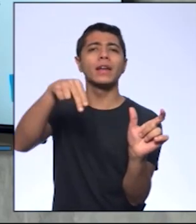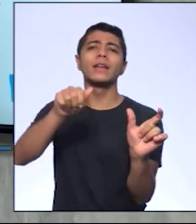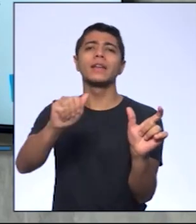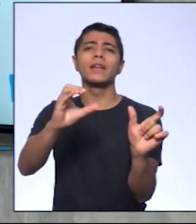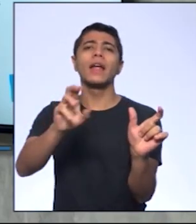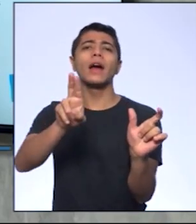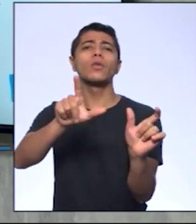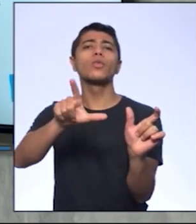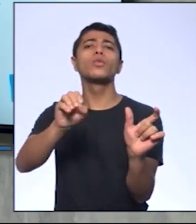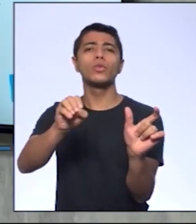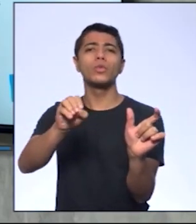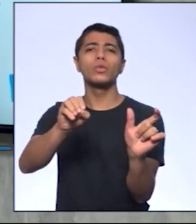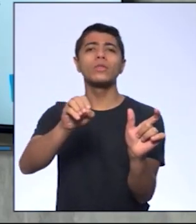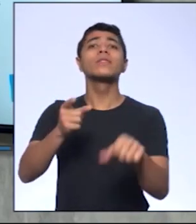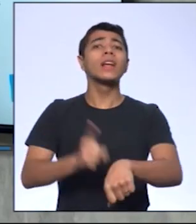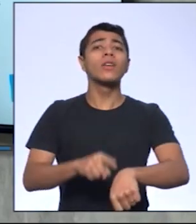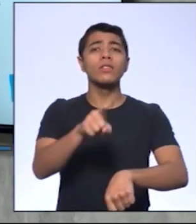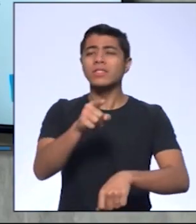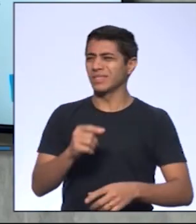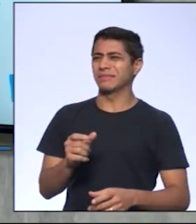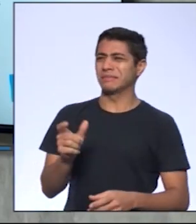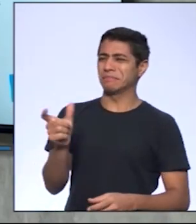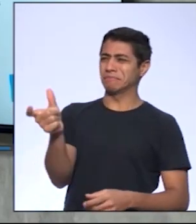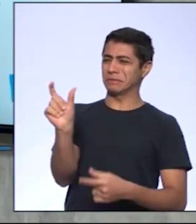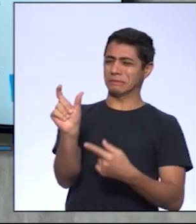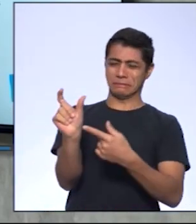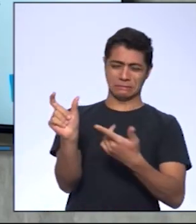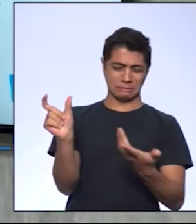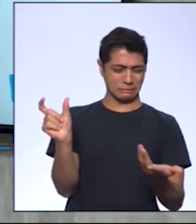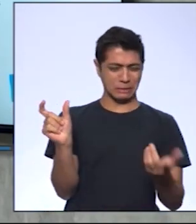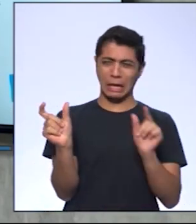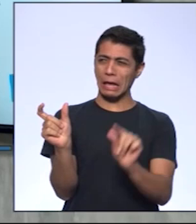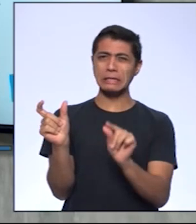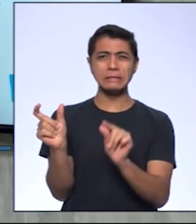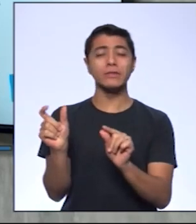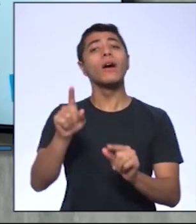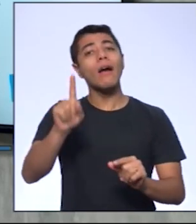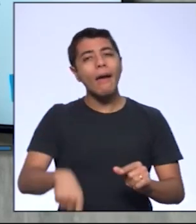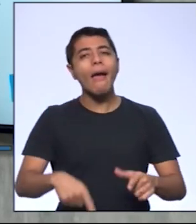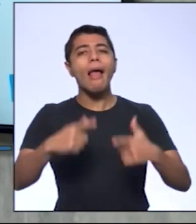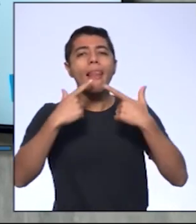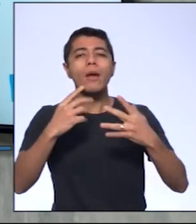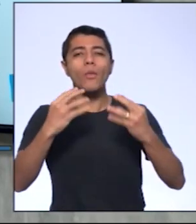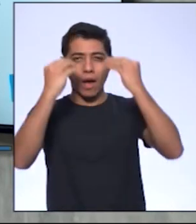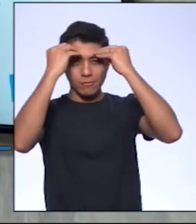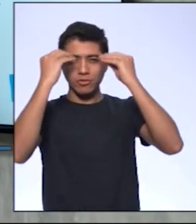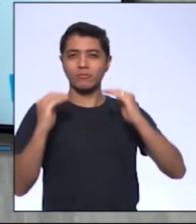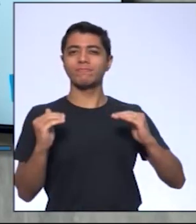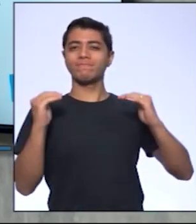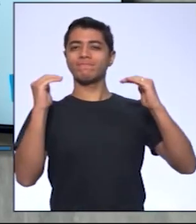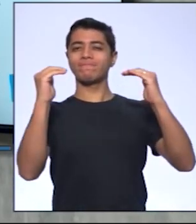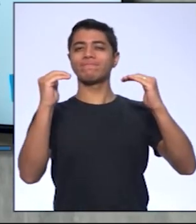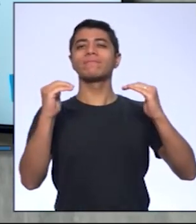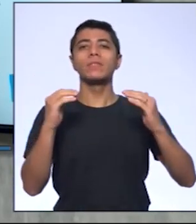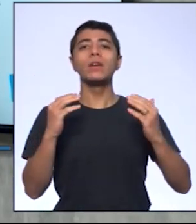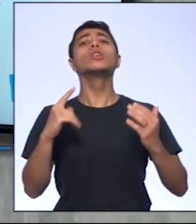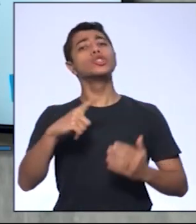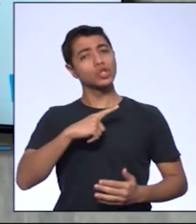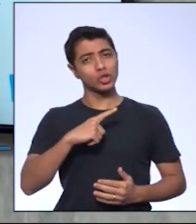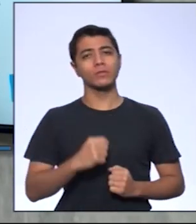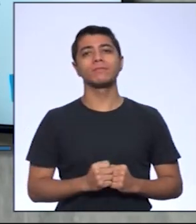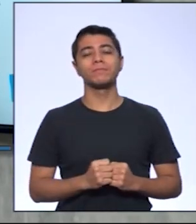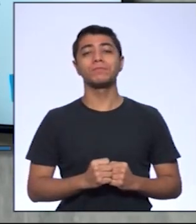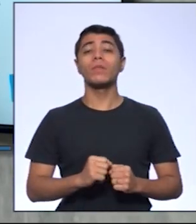que é vernáculo deve estar pensando, o que é isso? São as linguagens clássicas, tá certo, gente? Vamos começar a pensar assim, ler o texto do